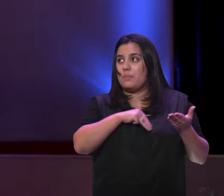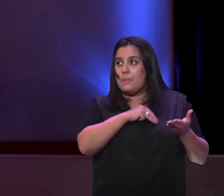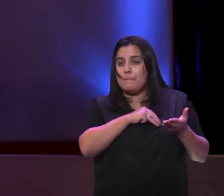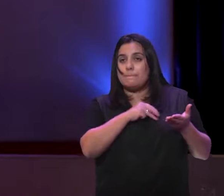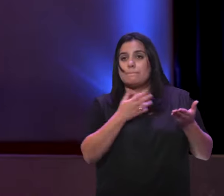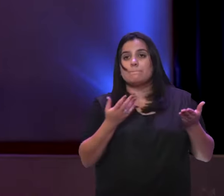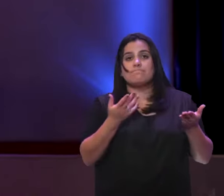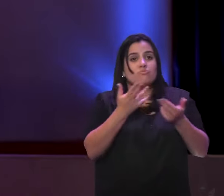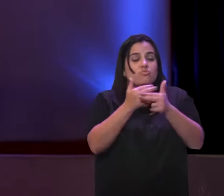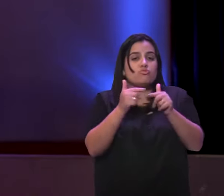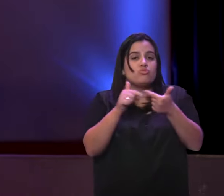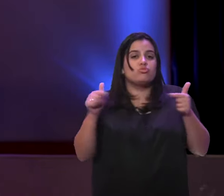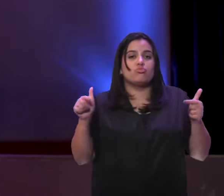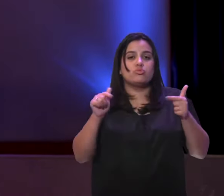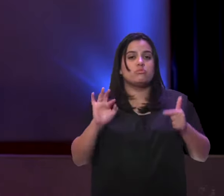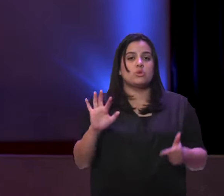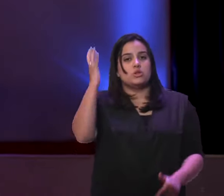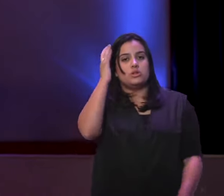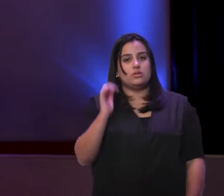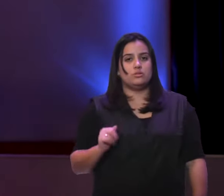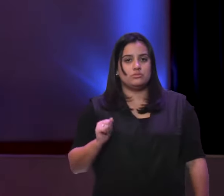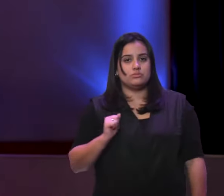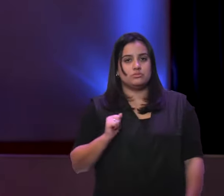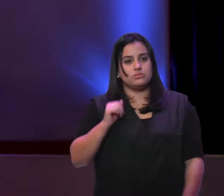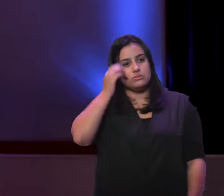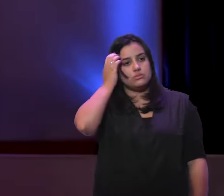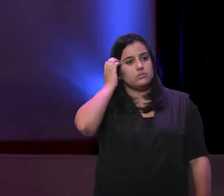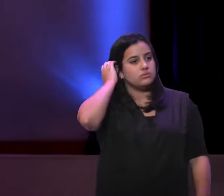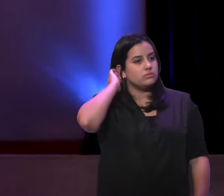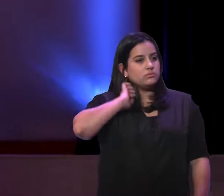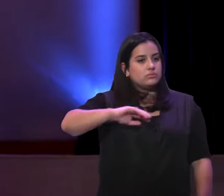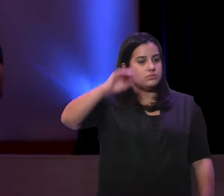anos não teria acontecido.